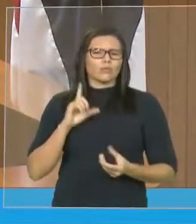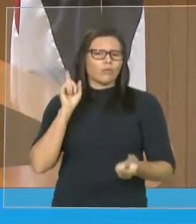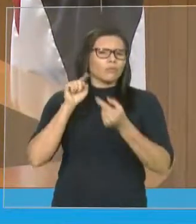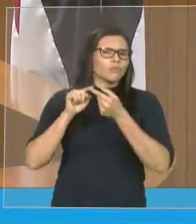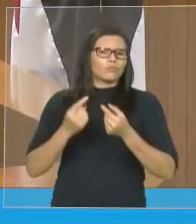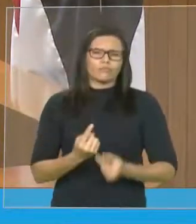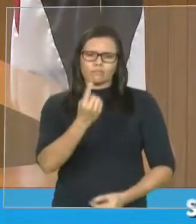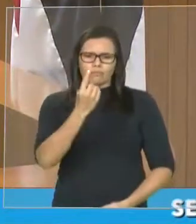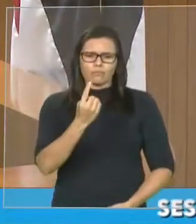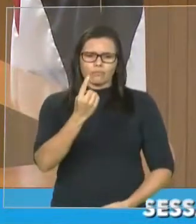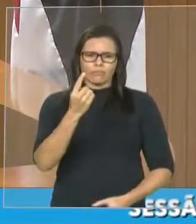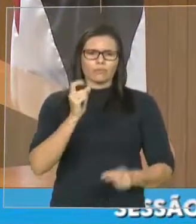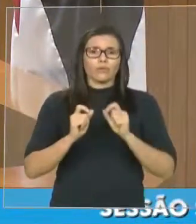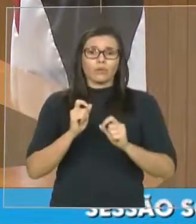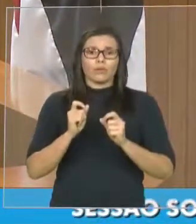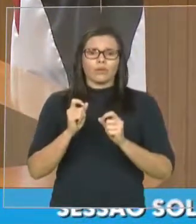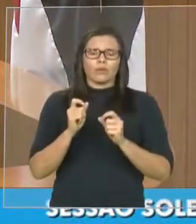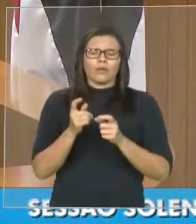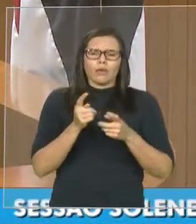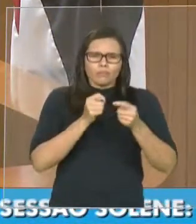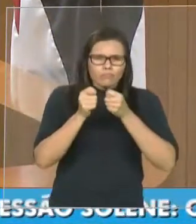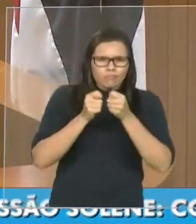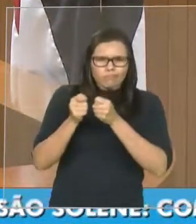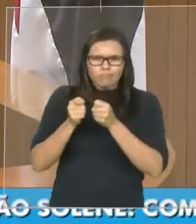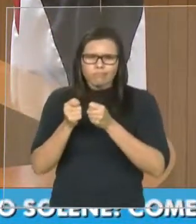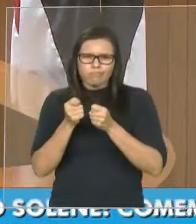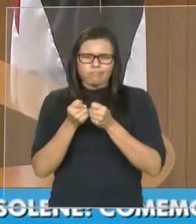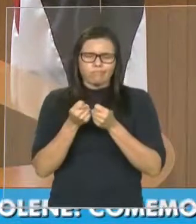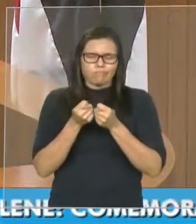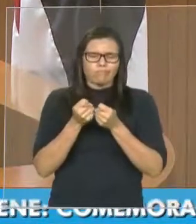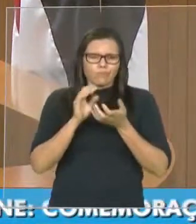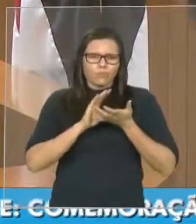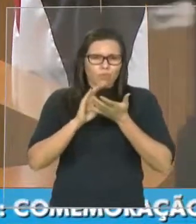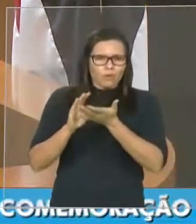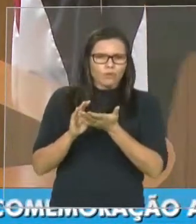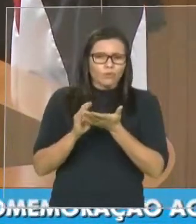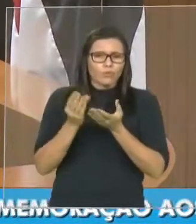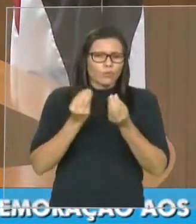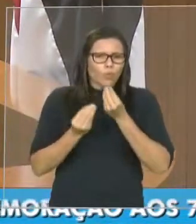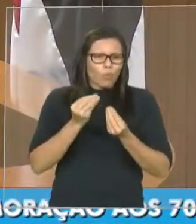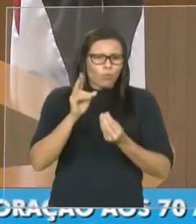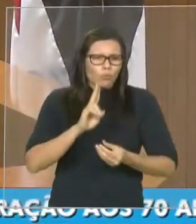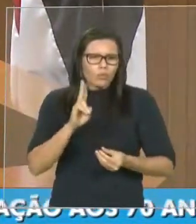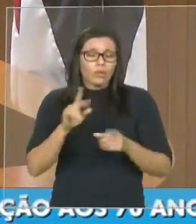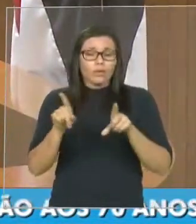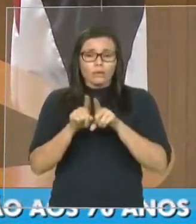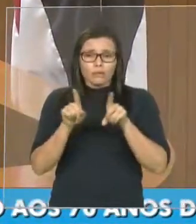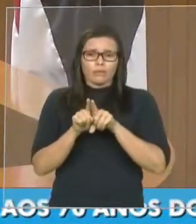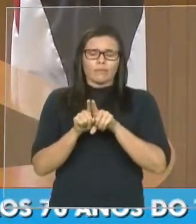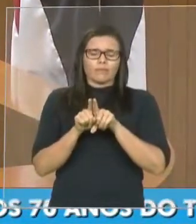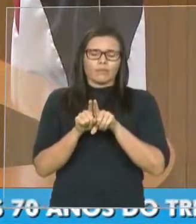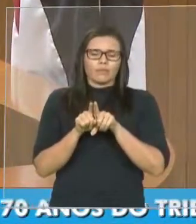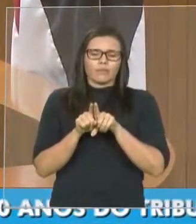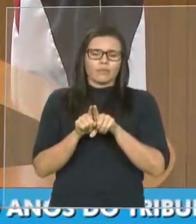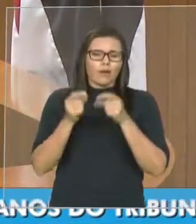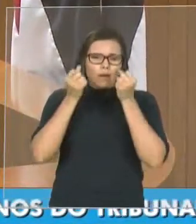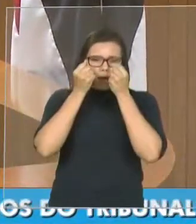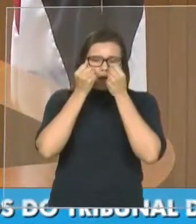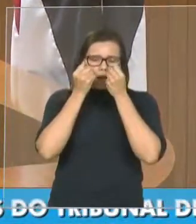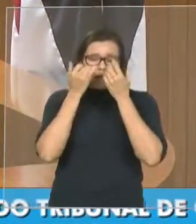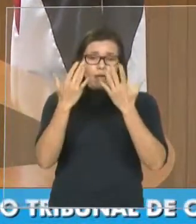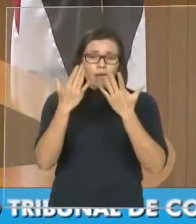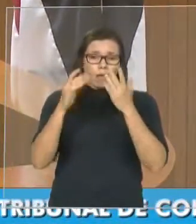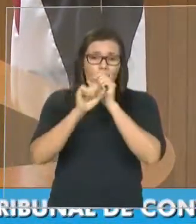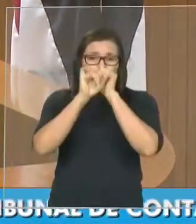a agenda que envolve o controle das contas públicas. Há quem pergunte sempre qual é o papel da Secretaria de Transparência em relação ao Tribunal de